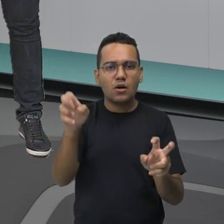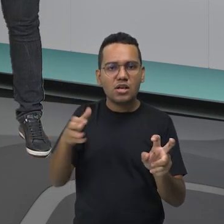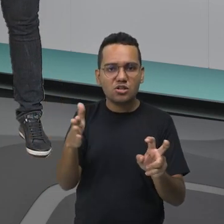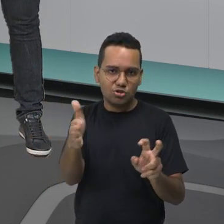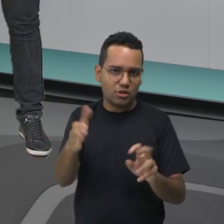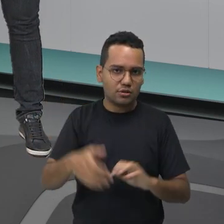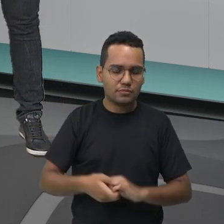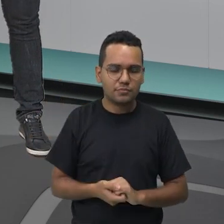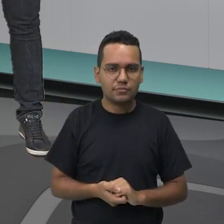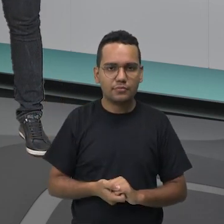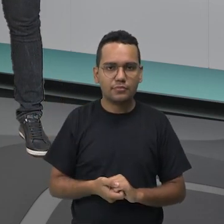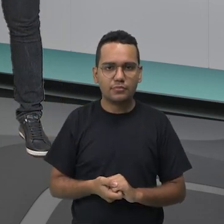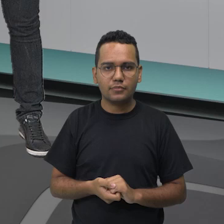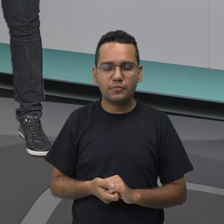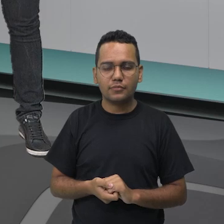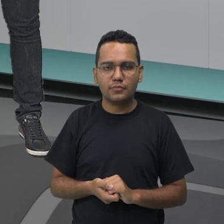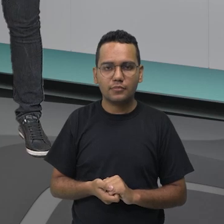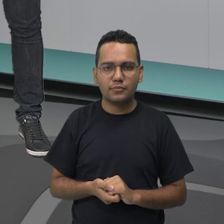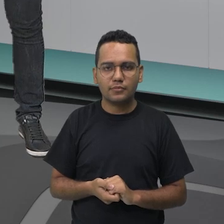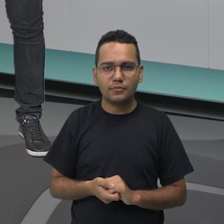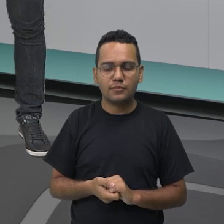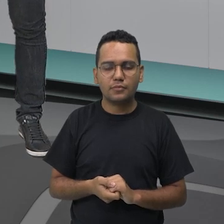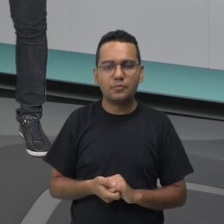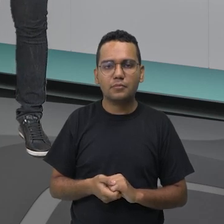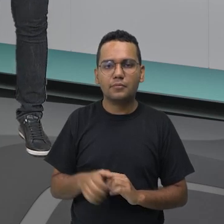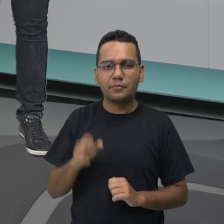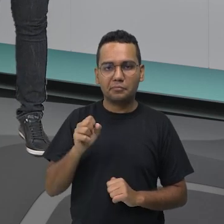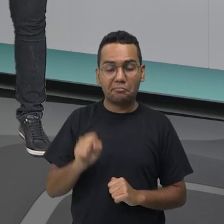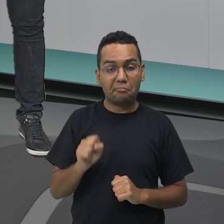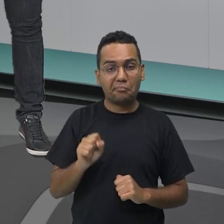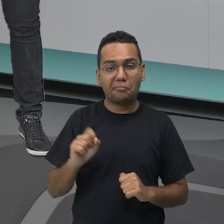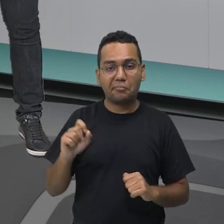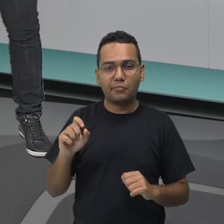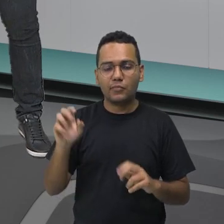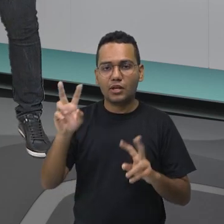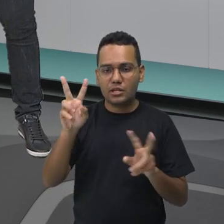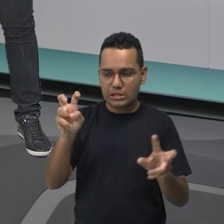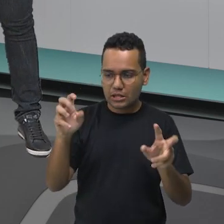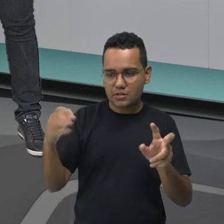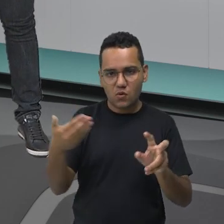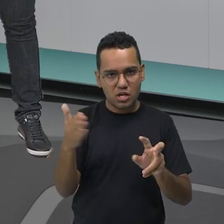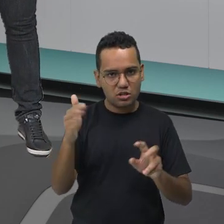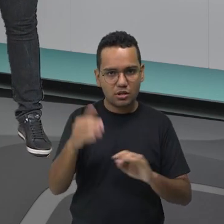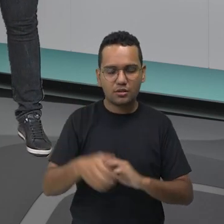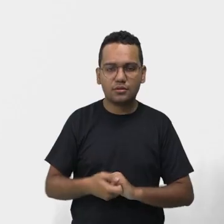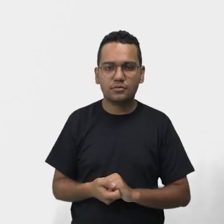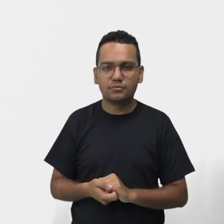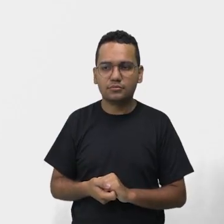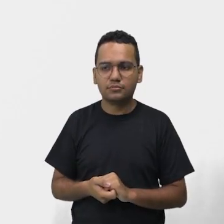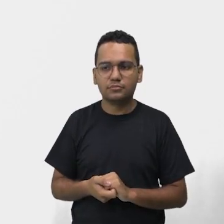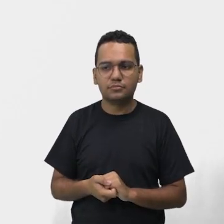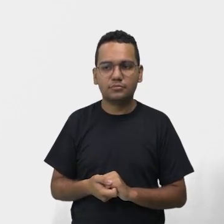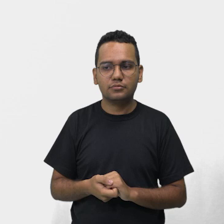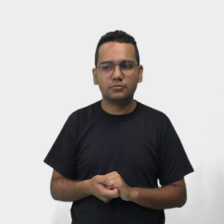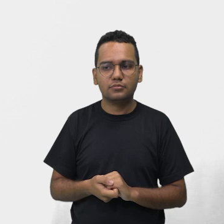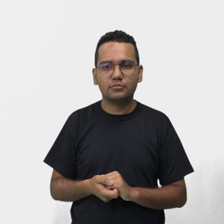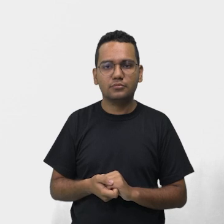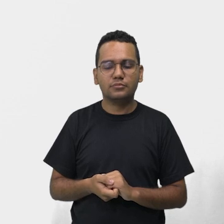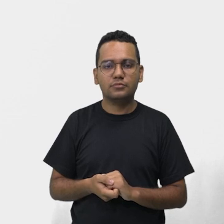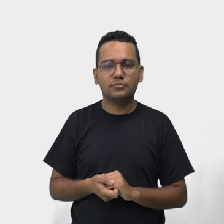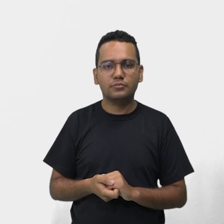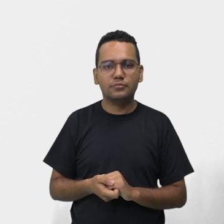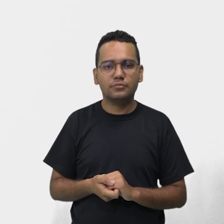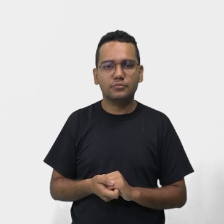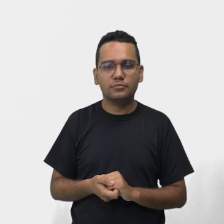como nós podemos fazer referência a esse mesmo trecho aqui de forma indireta. Colocando aí o nosso texto para vocês. Olha